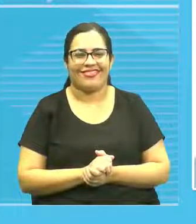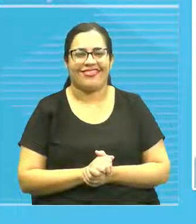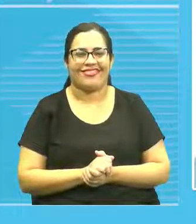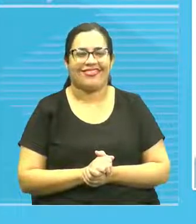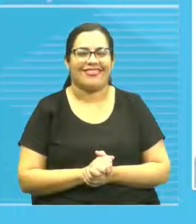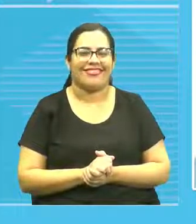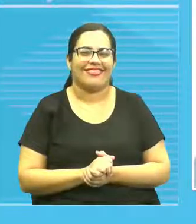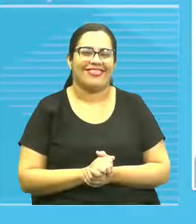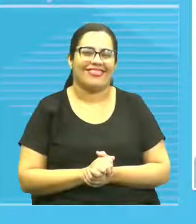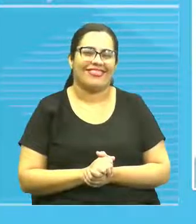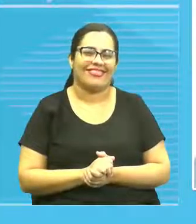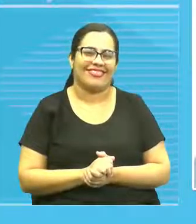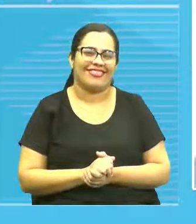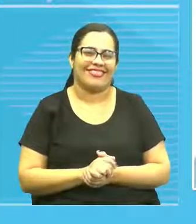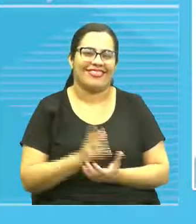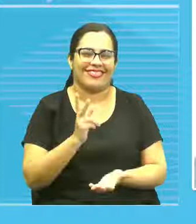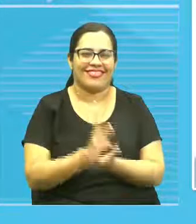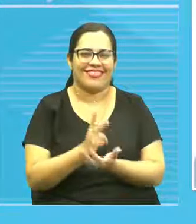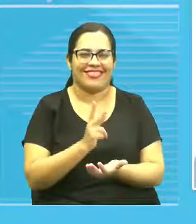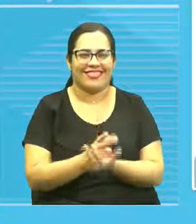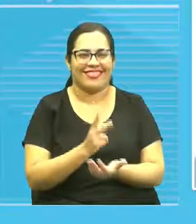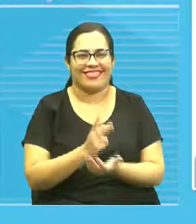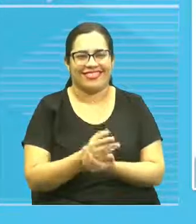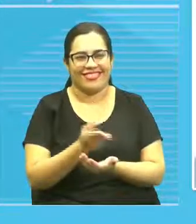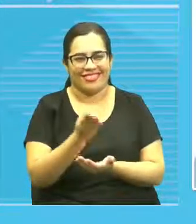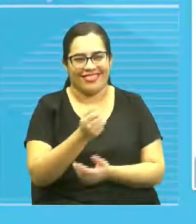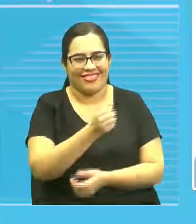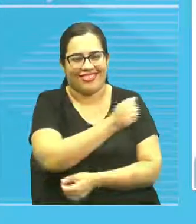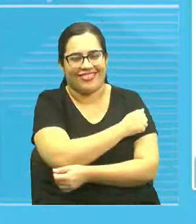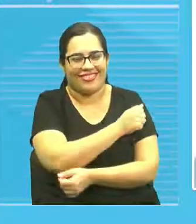Culpa tua, Adriana. Agora te vira. Bora.